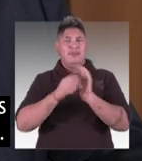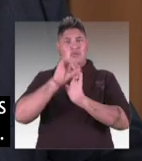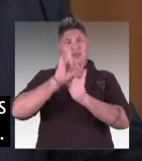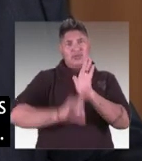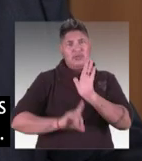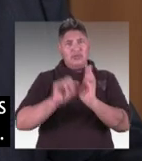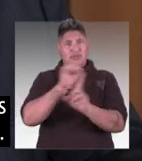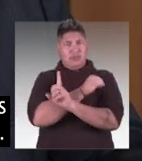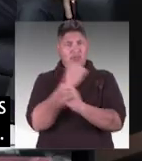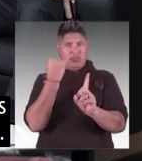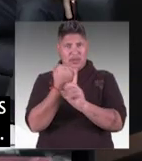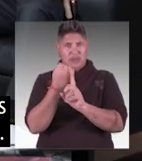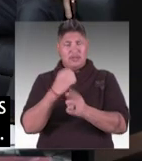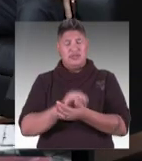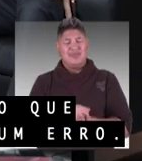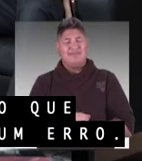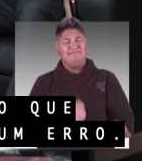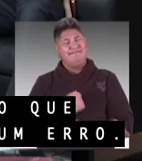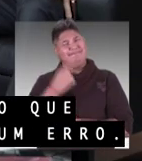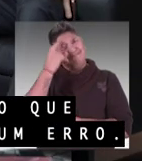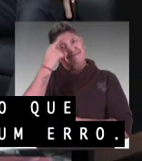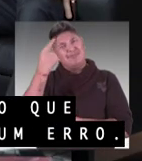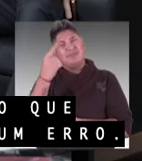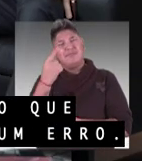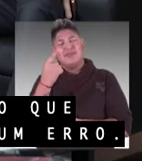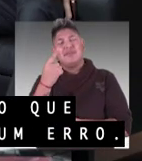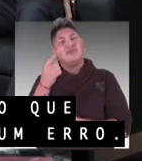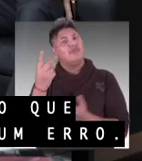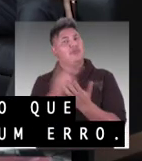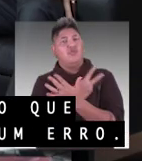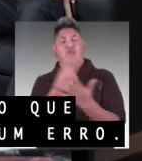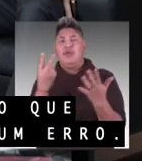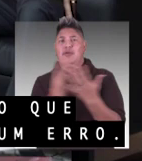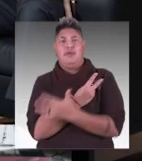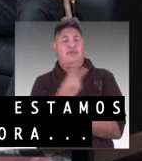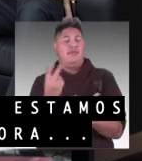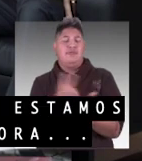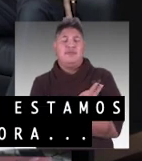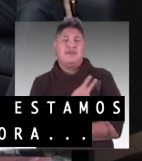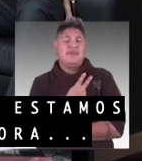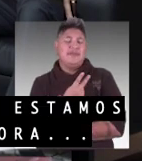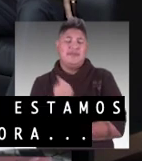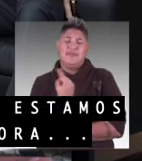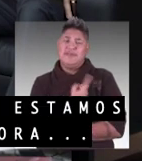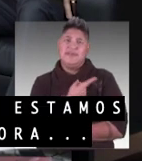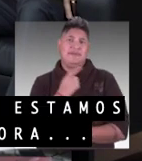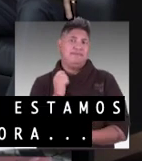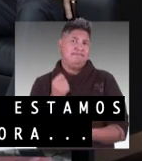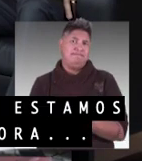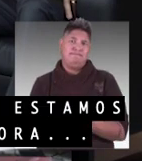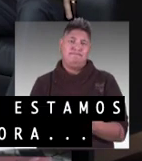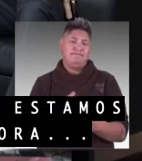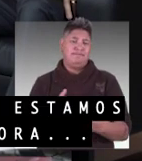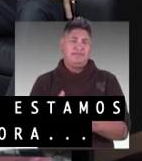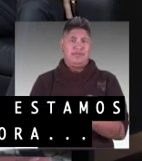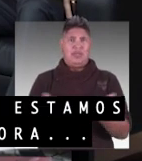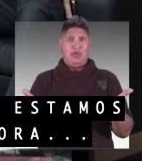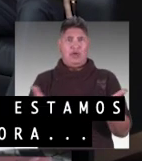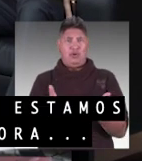direitos sociais. E eu penso que esse foi um erro que nós estamos pagando até